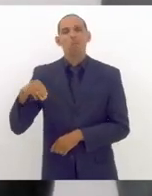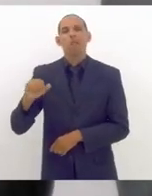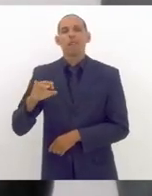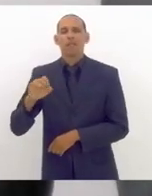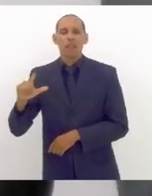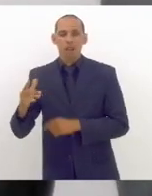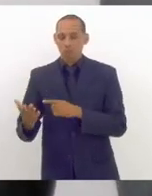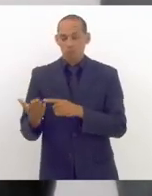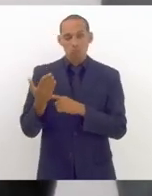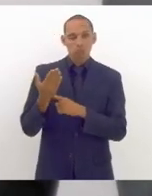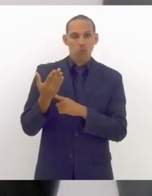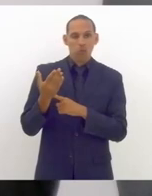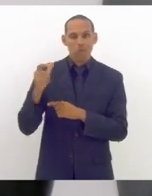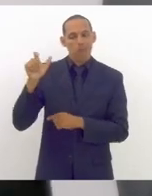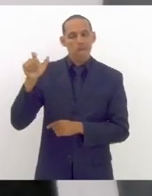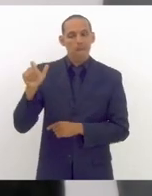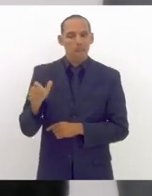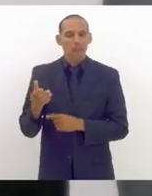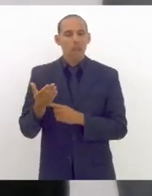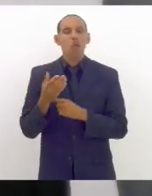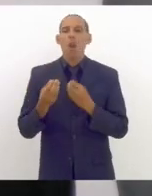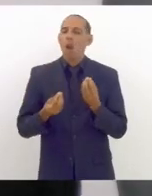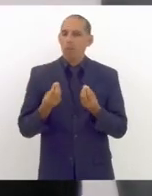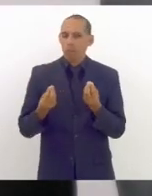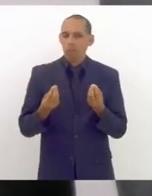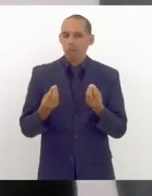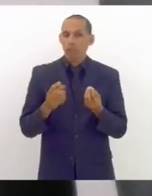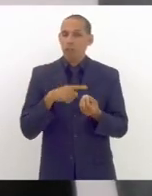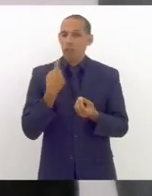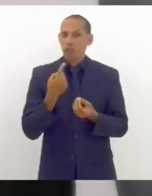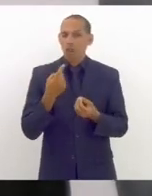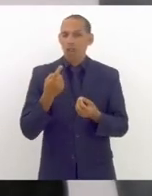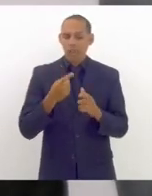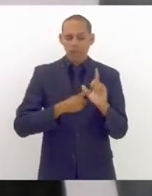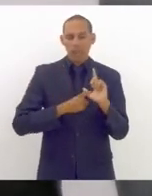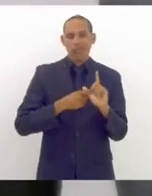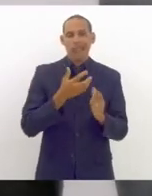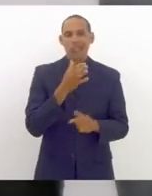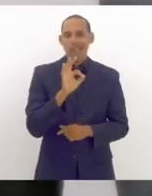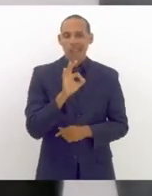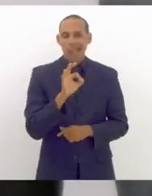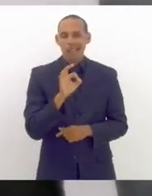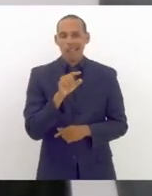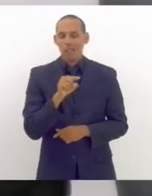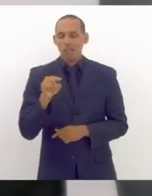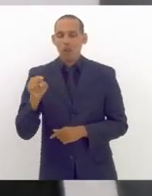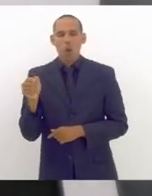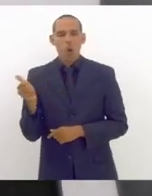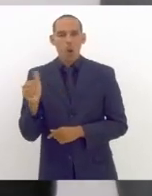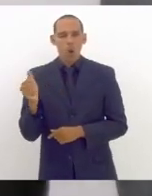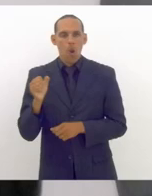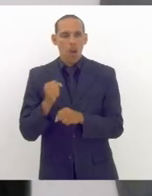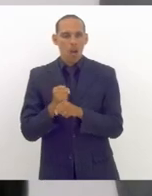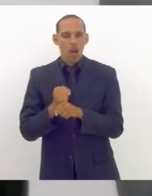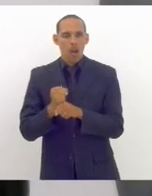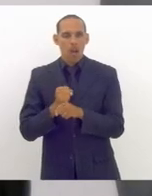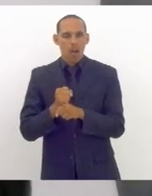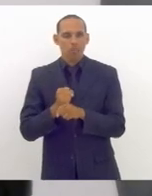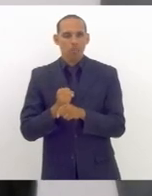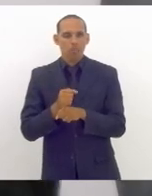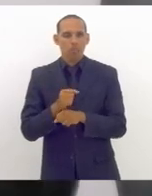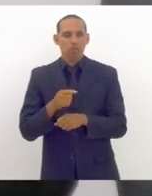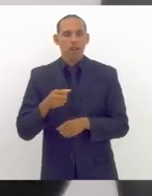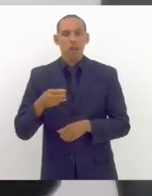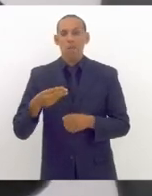nisso na verdade nós devemos entre 10 e 11 anos ao município do Rio de Janeiro